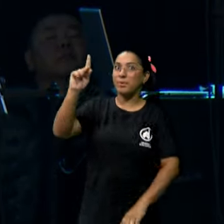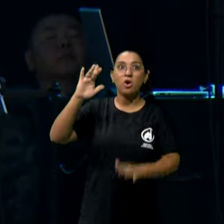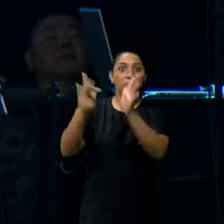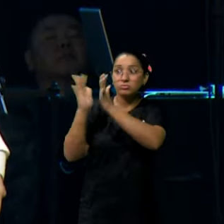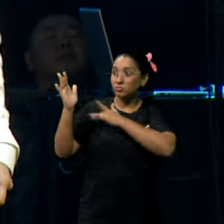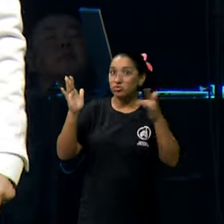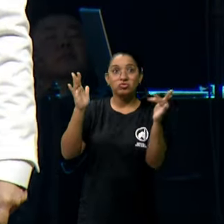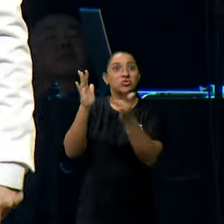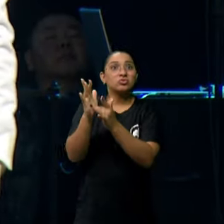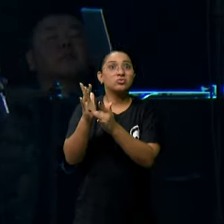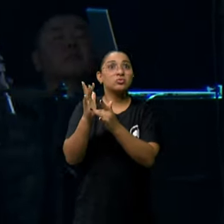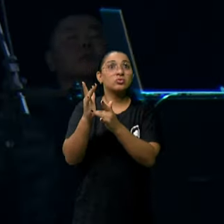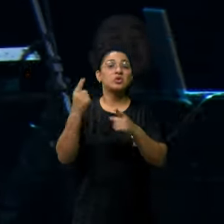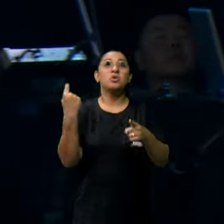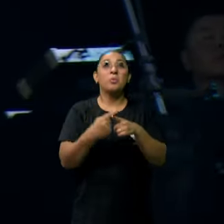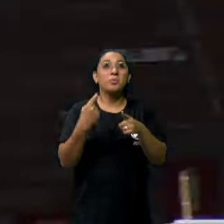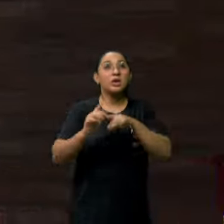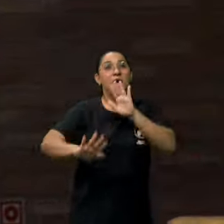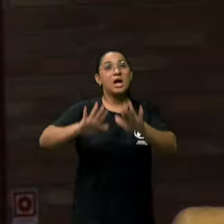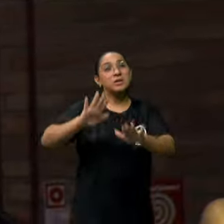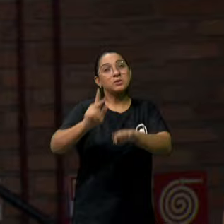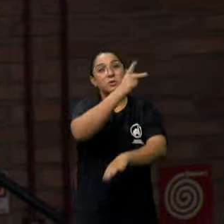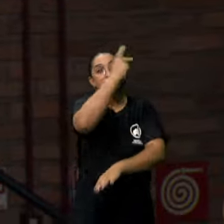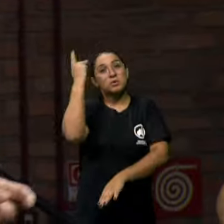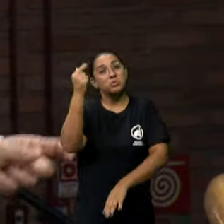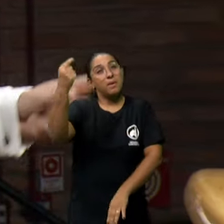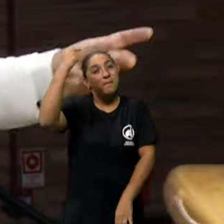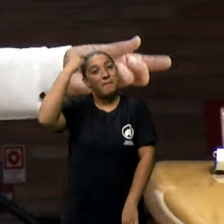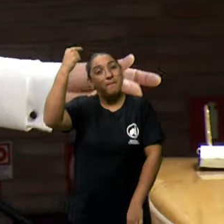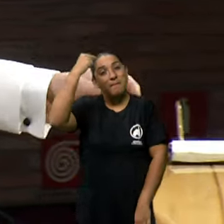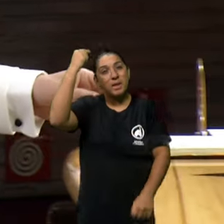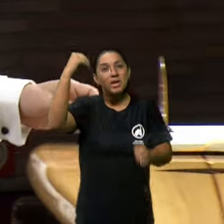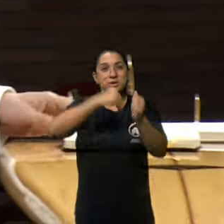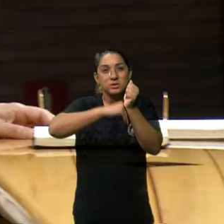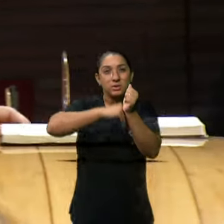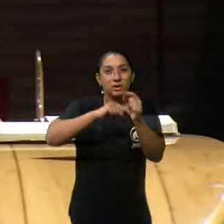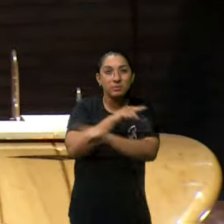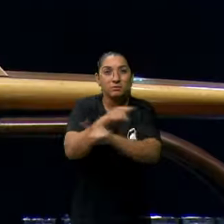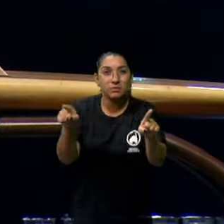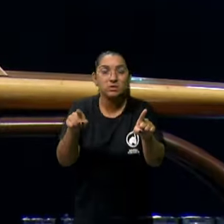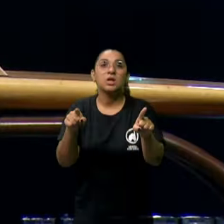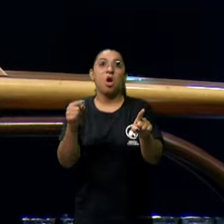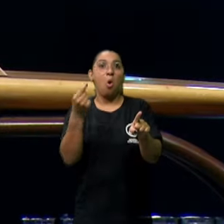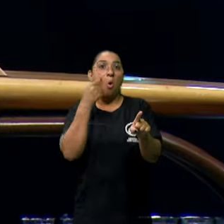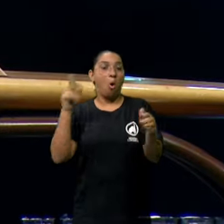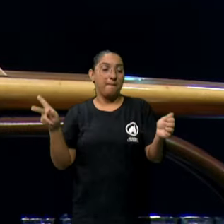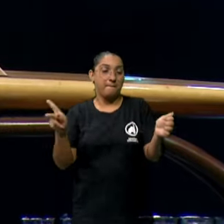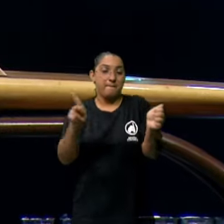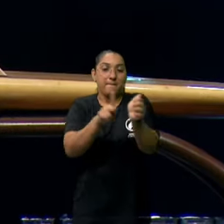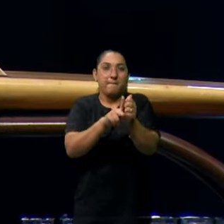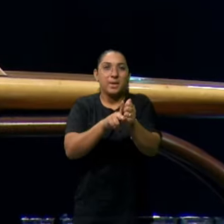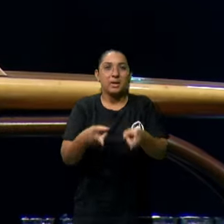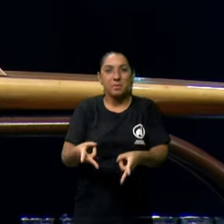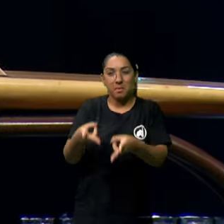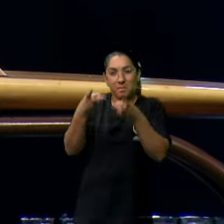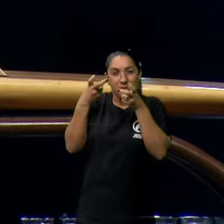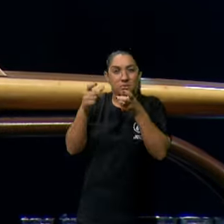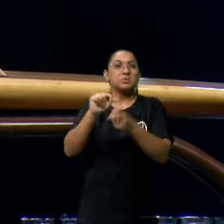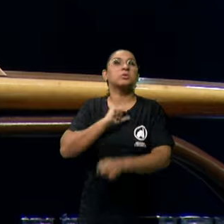porque tem uma chave para você vai mudar algum conceito do que você aprendeu a Bíblia diz que Pedro o senhor lendo para ele